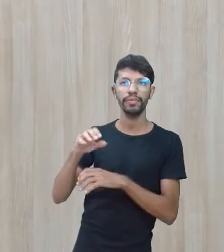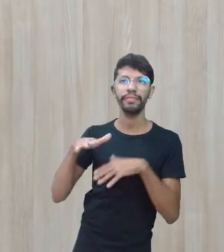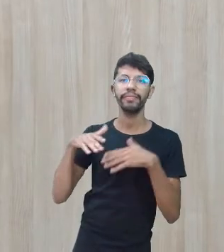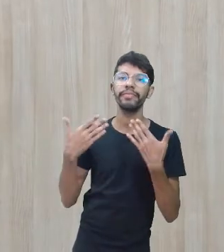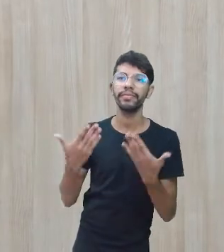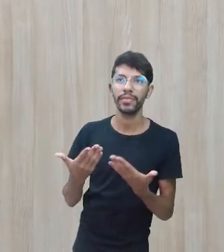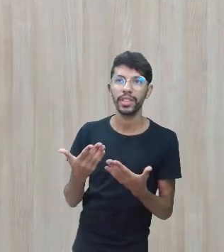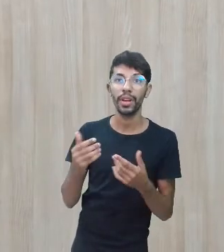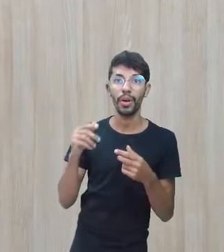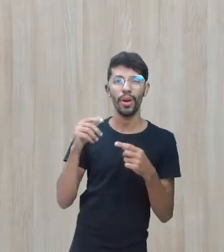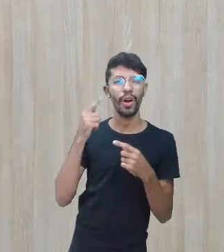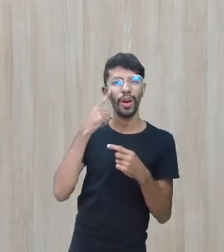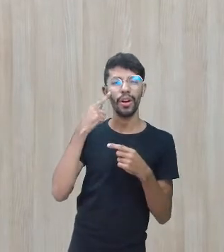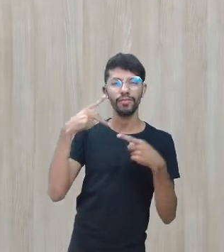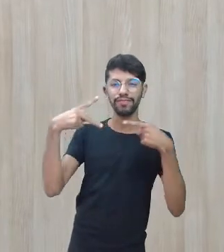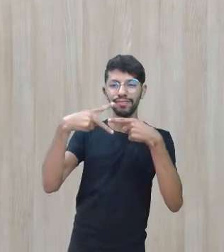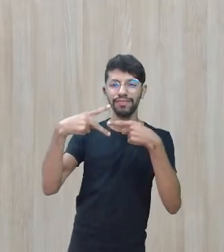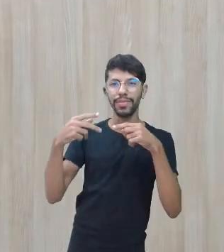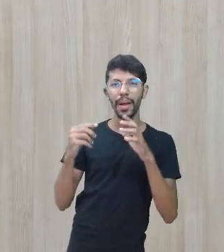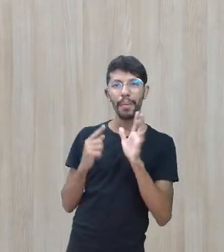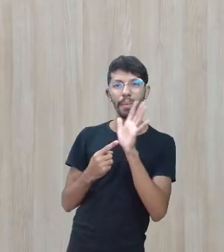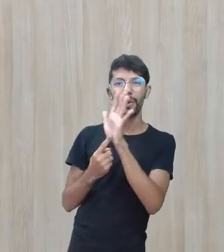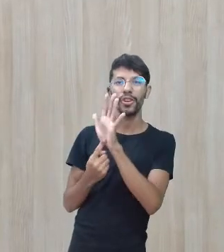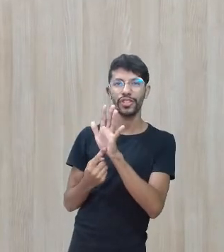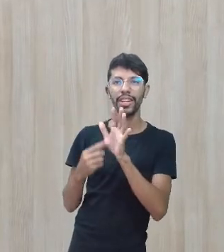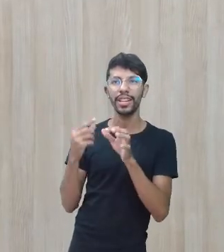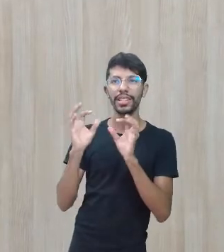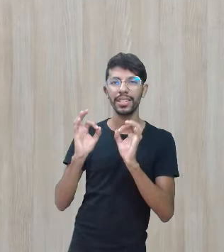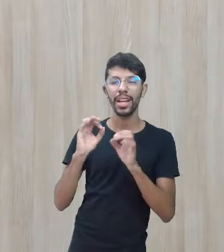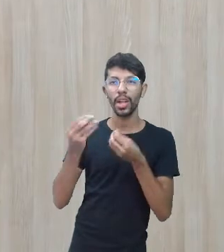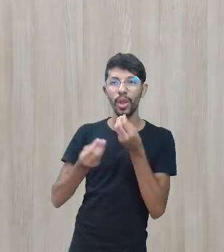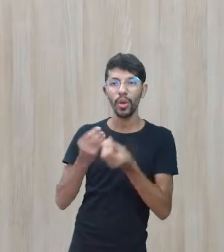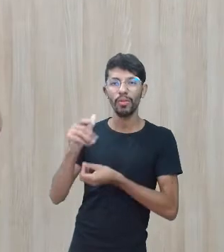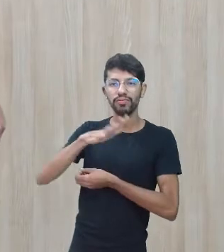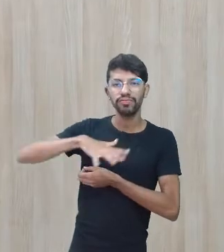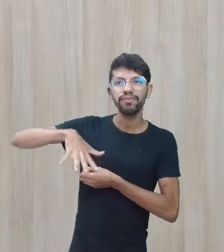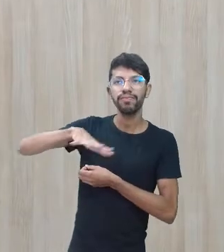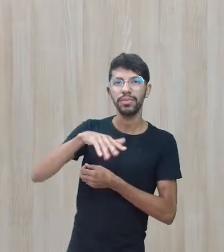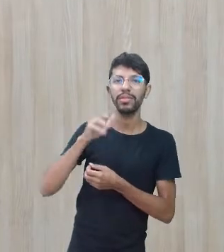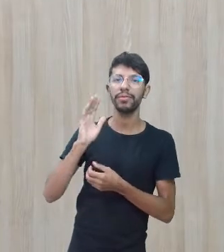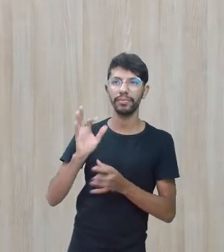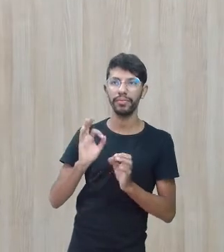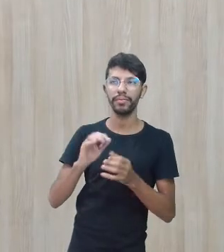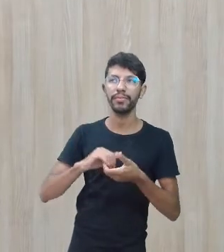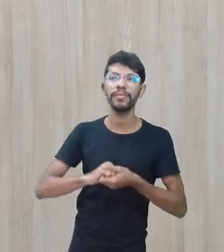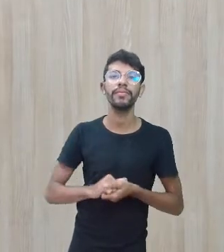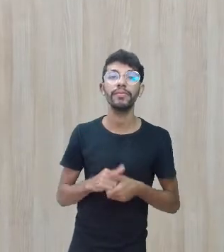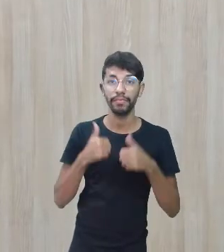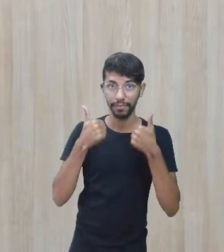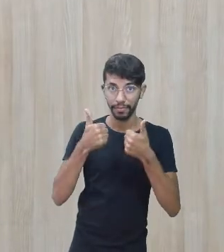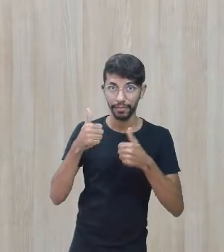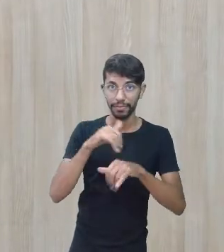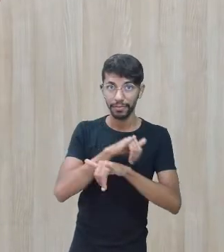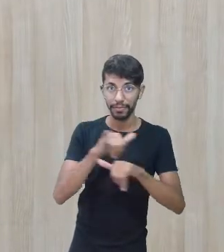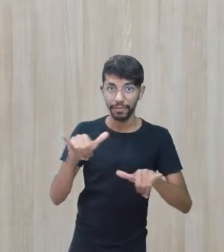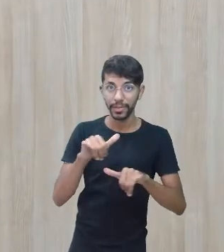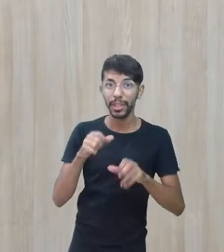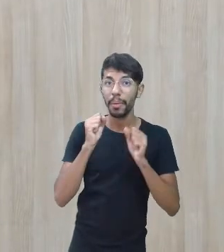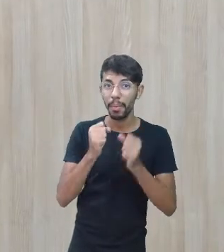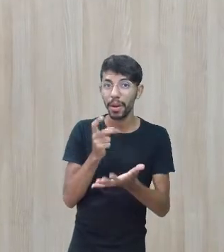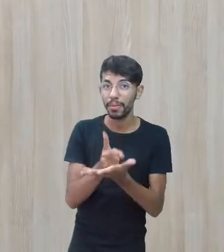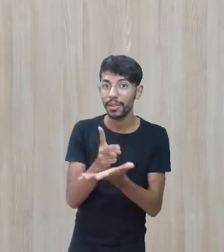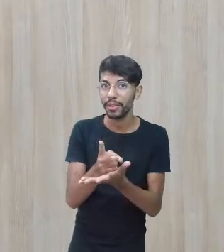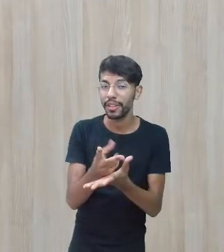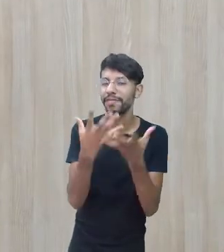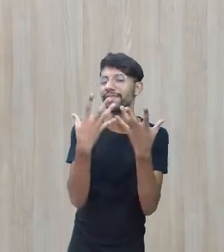não é? Exatamente essa região, como eu já havia sinalizado para vocês. Beleza? Tranquilo? A gente pode seguir?